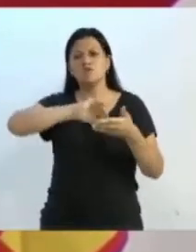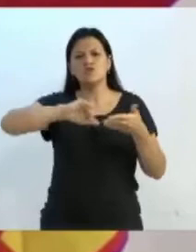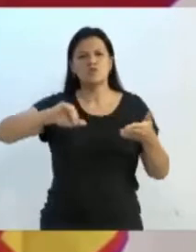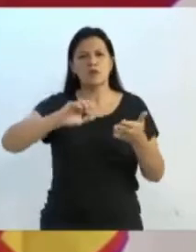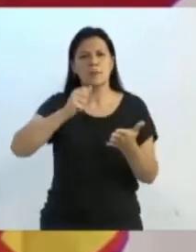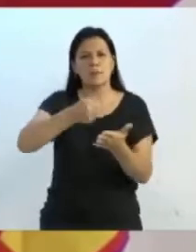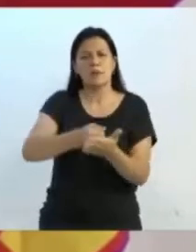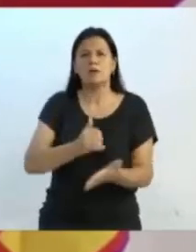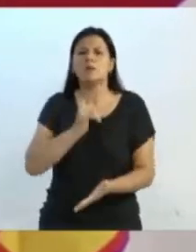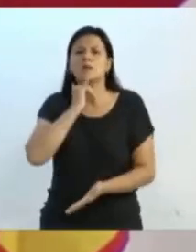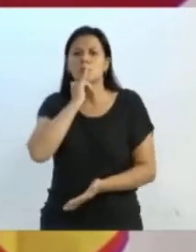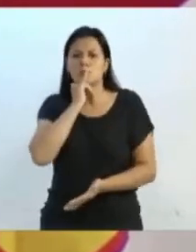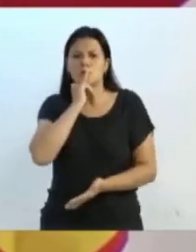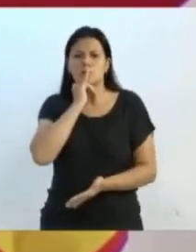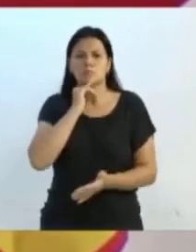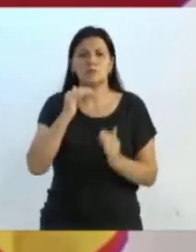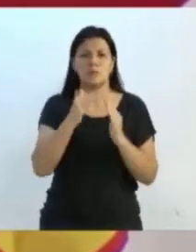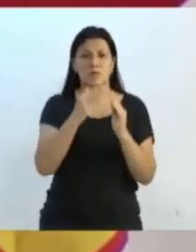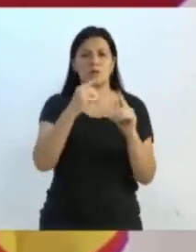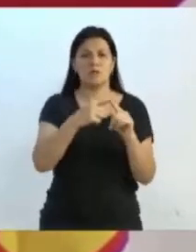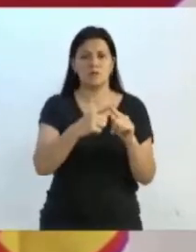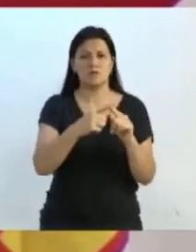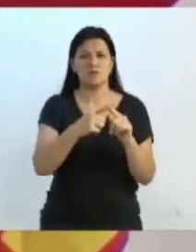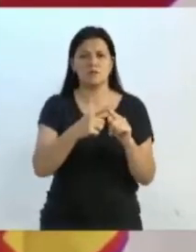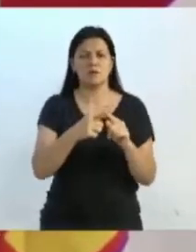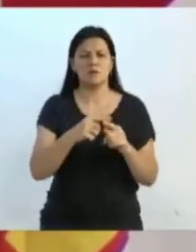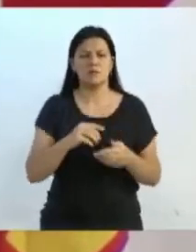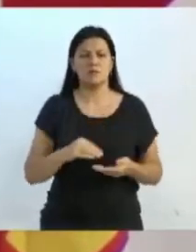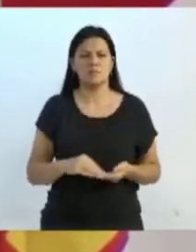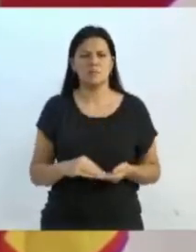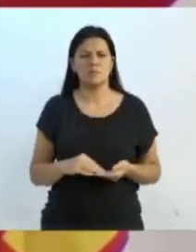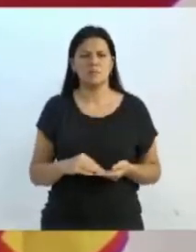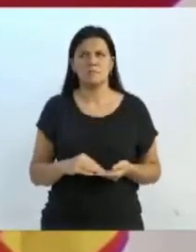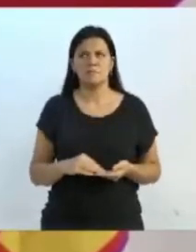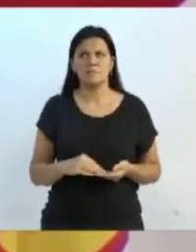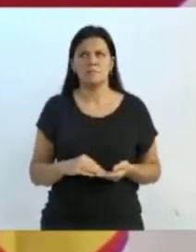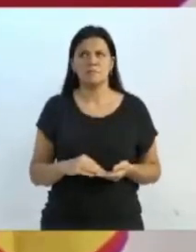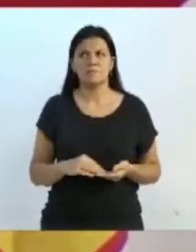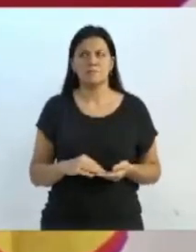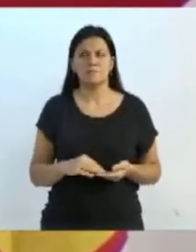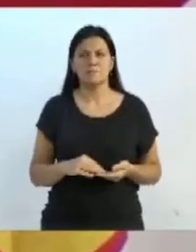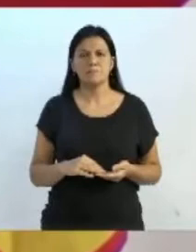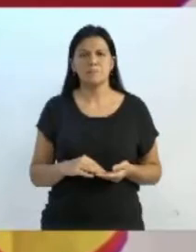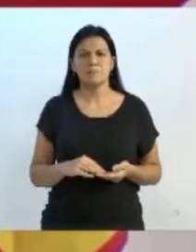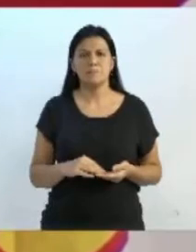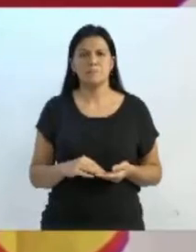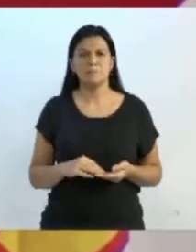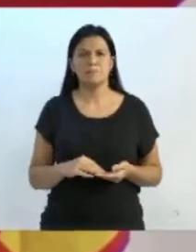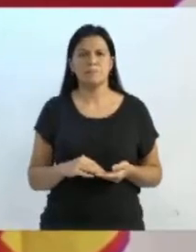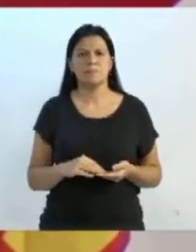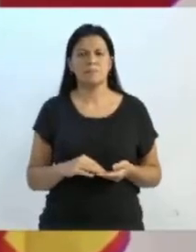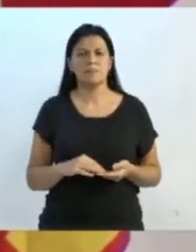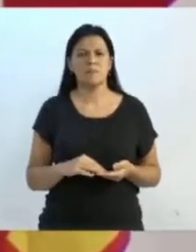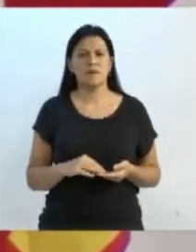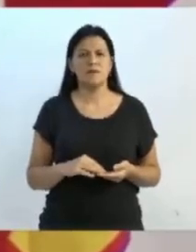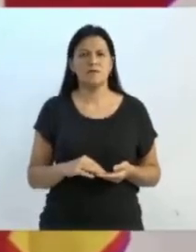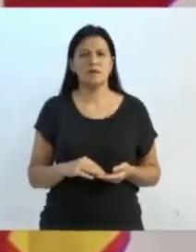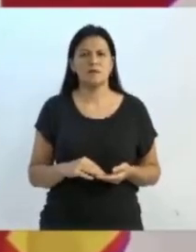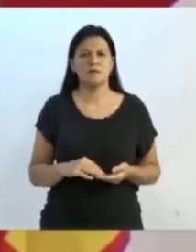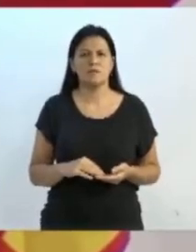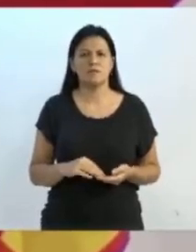às igrejas, e o Constituinte, ele teve a sensibilidade para entender